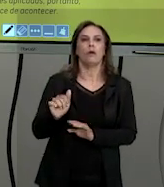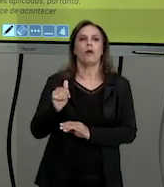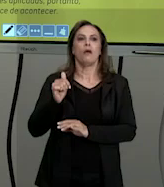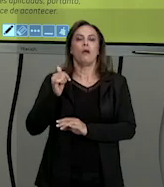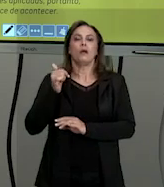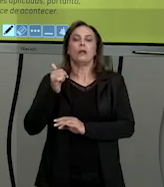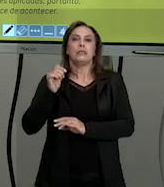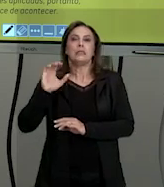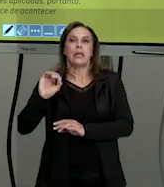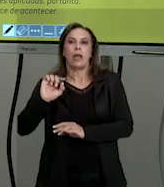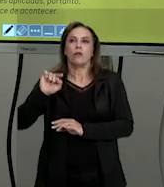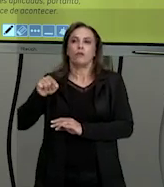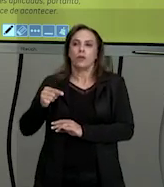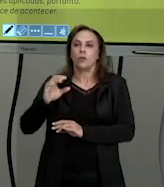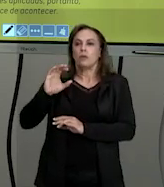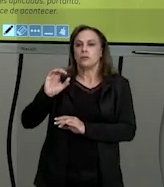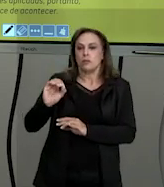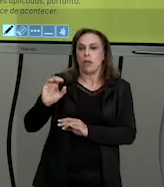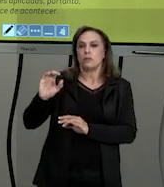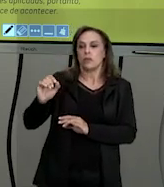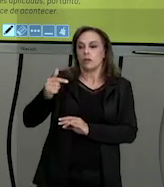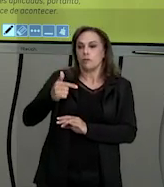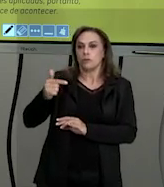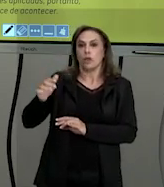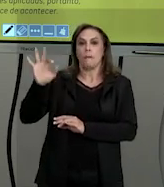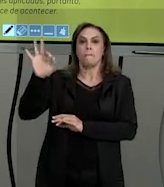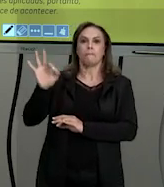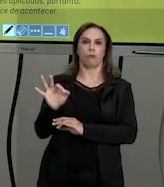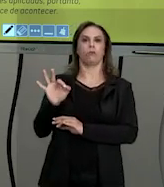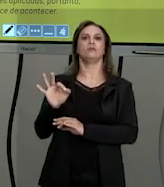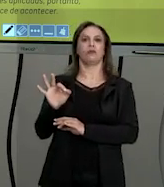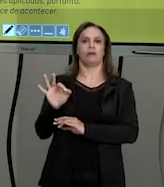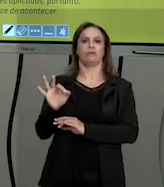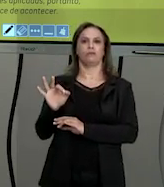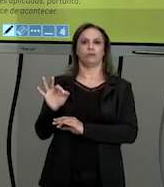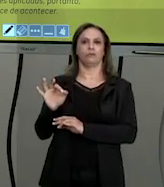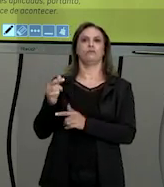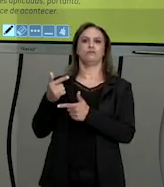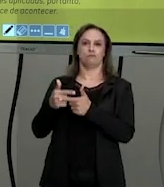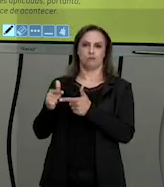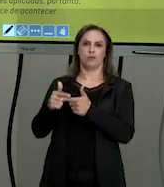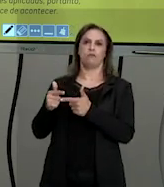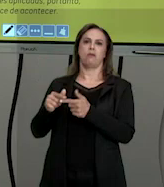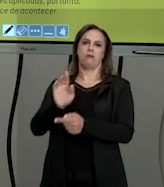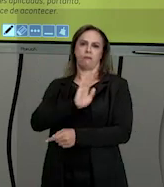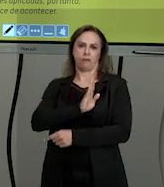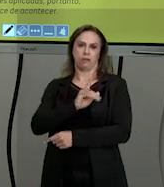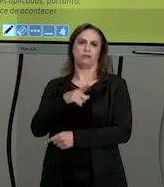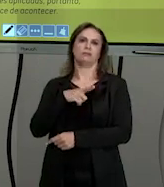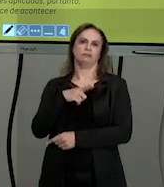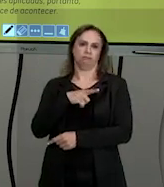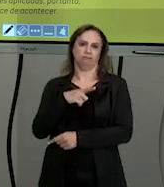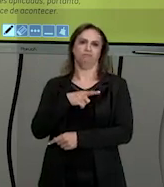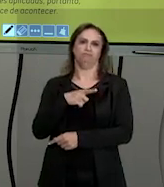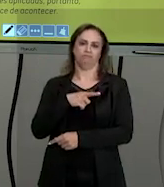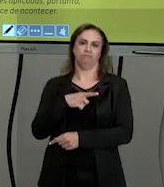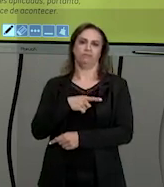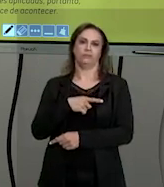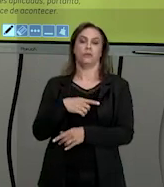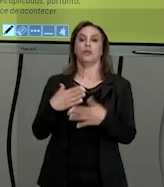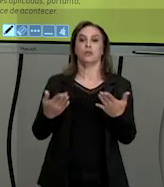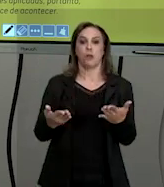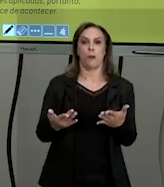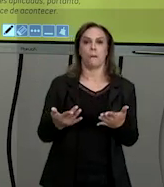0,00022% disso daqui acontecer, né? É muito menor a chance de se desenvolver um problema